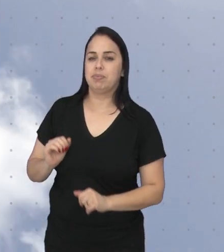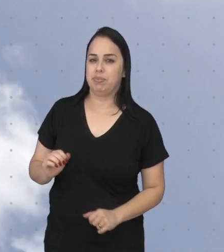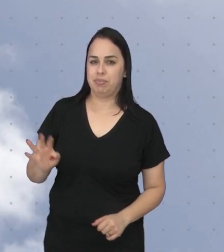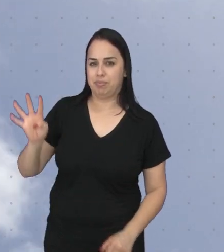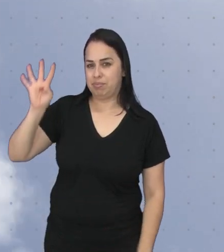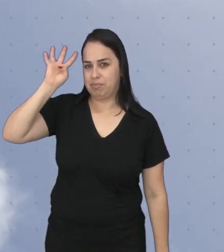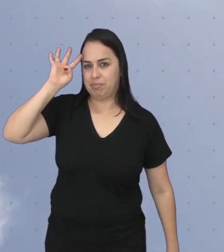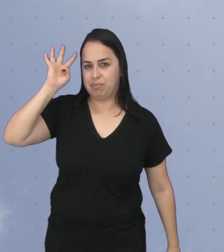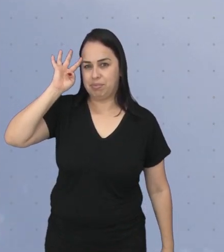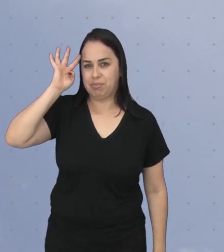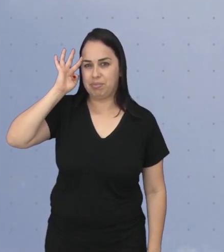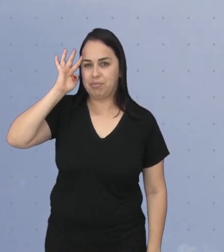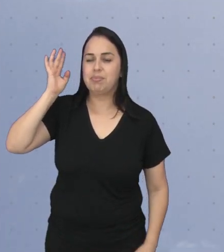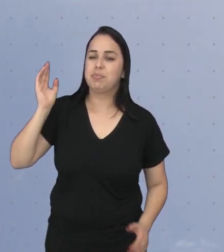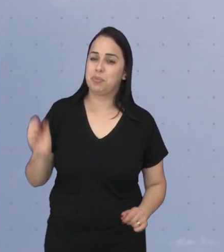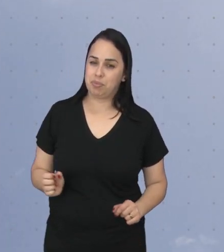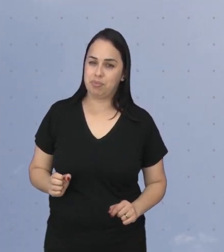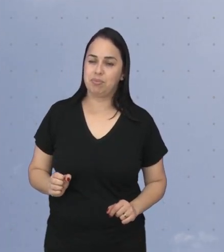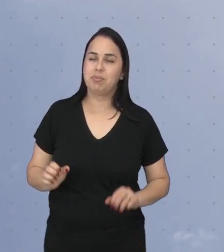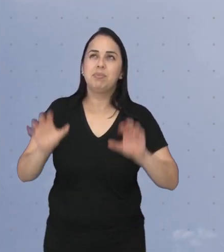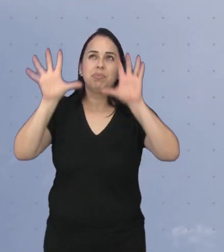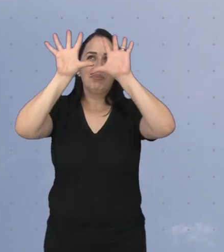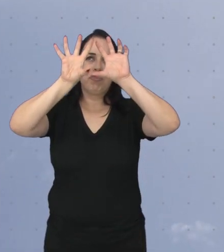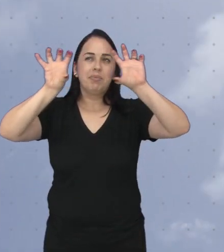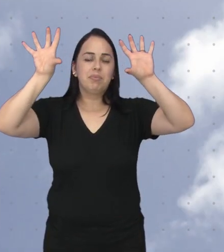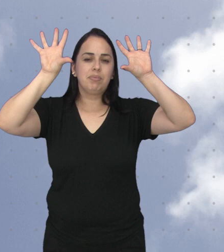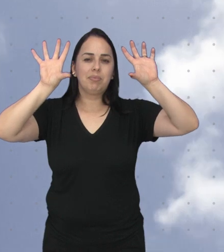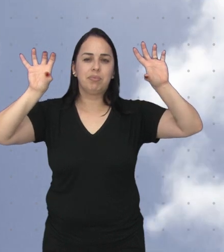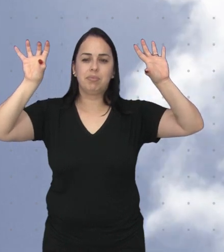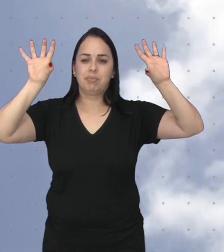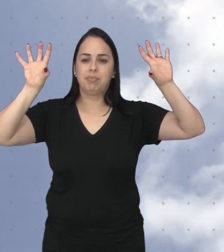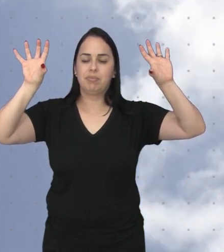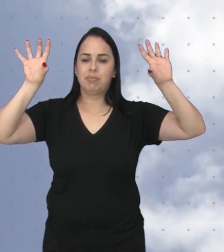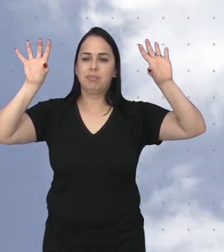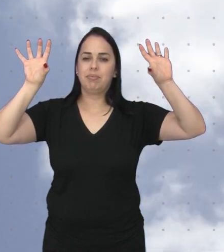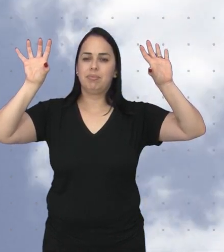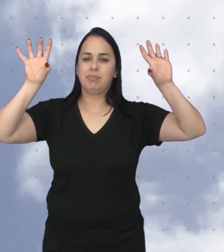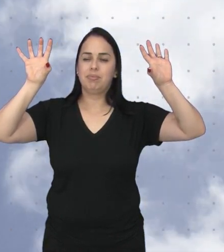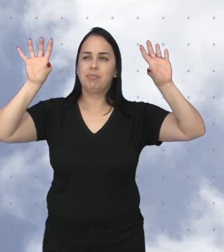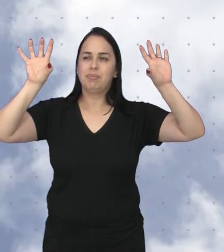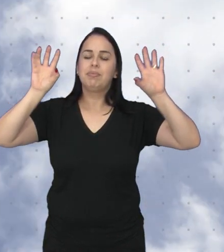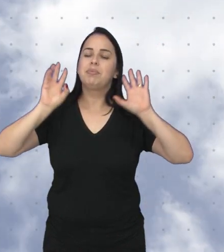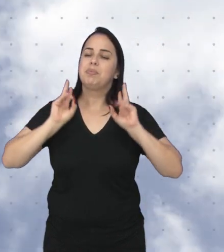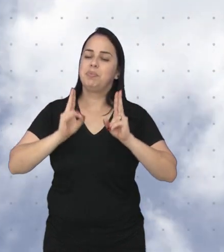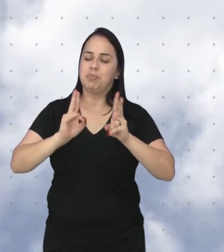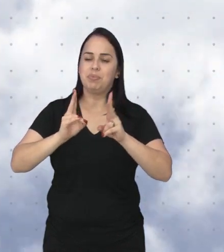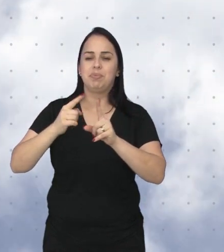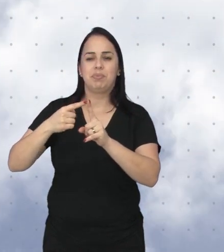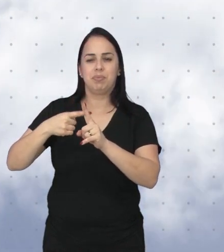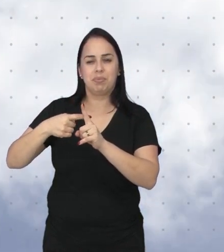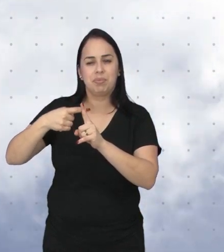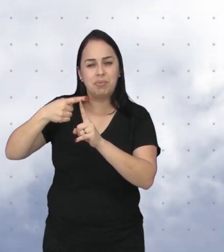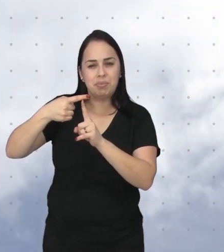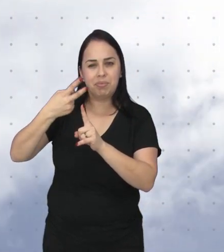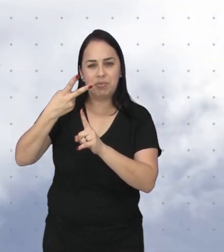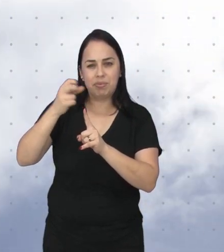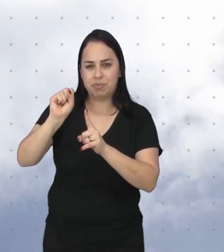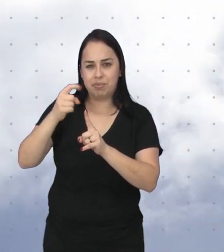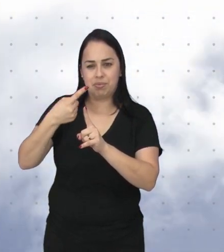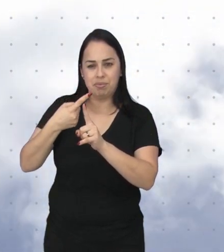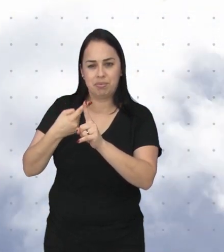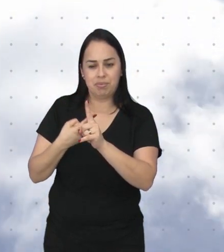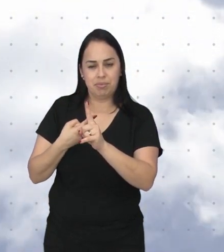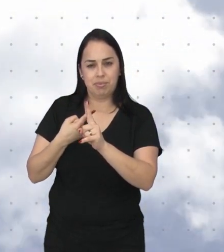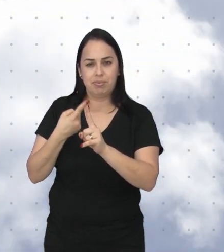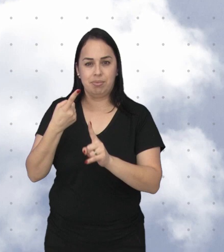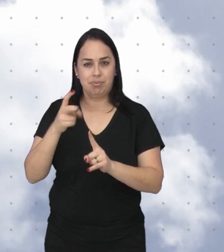16 na quarta-feira o dia também promete ser nublado na maior parte do tempo e a temperatura permanece a Mena a máxima